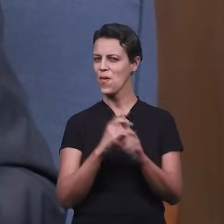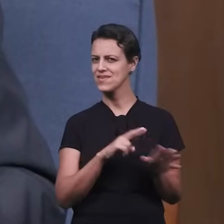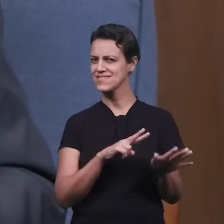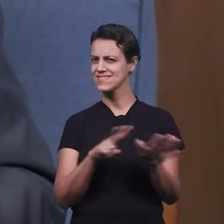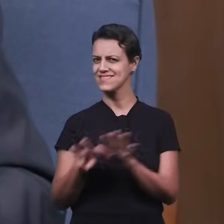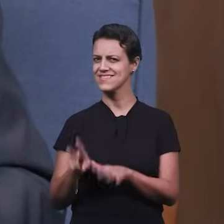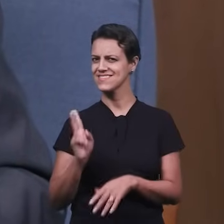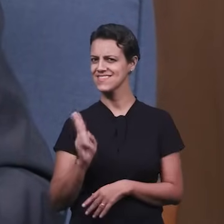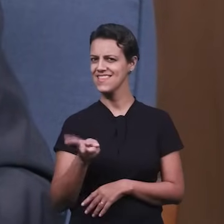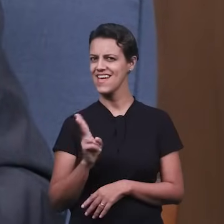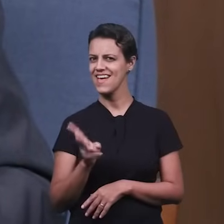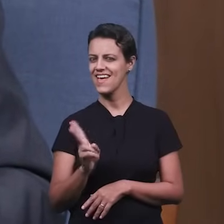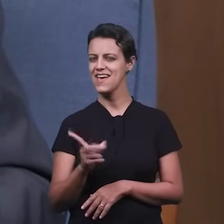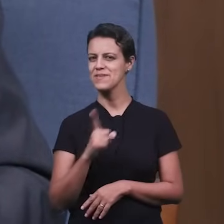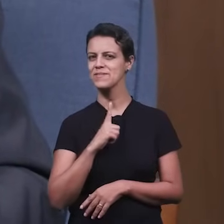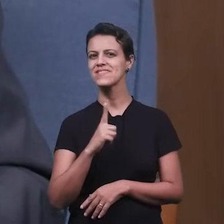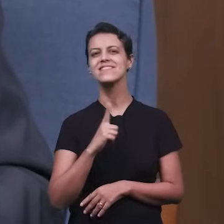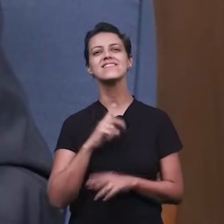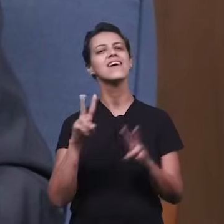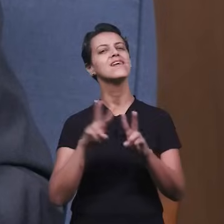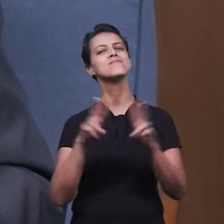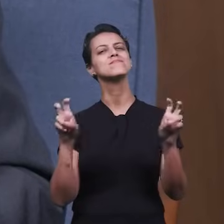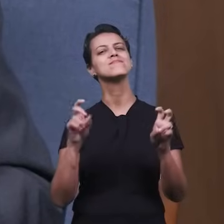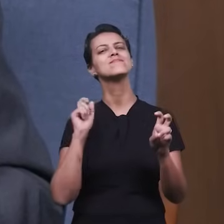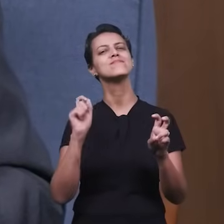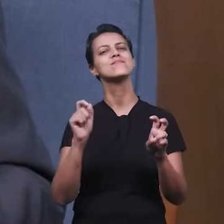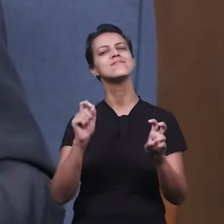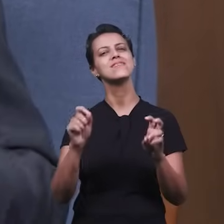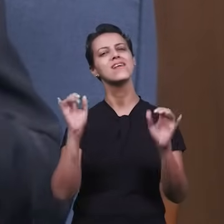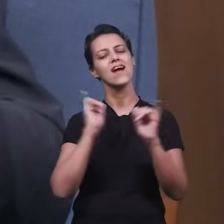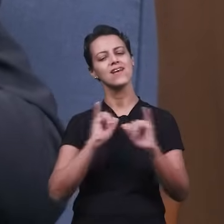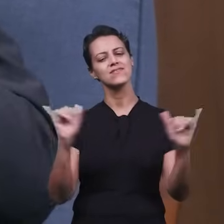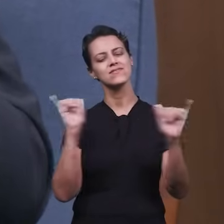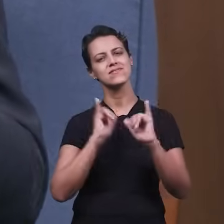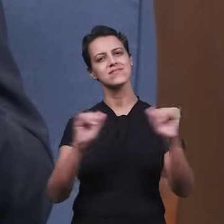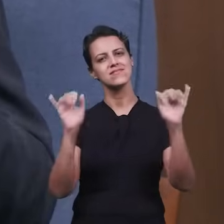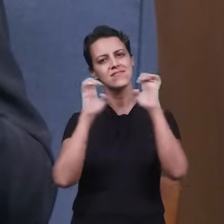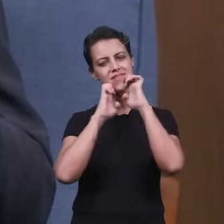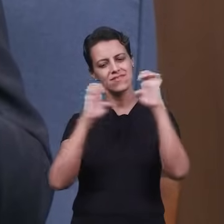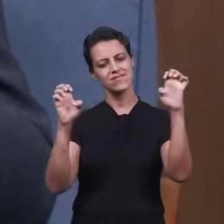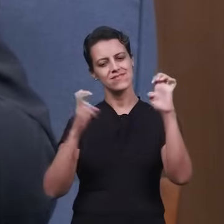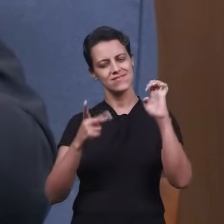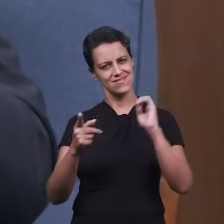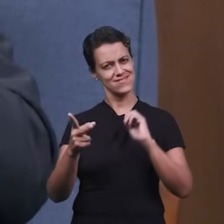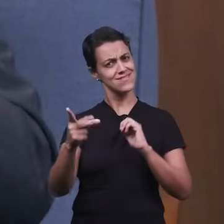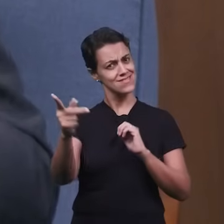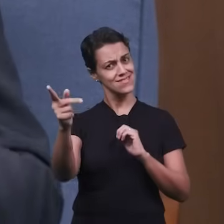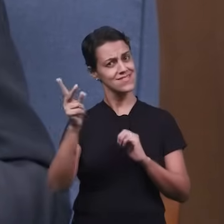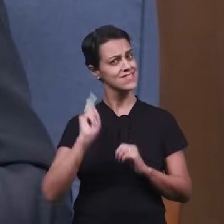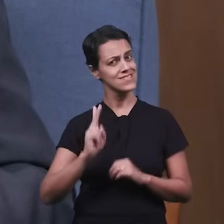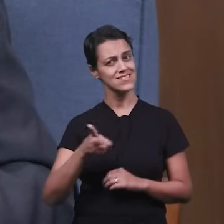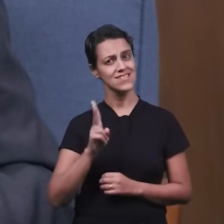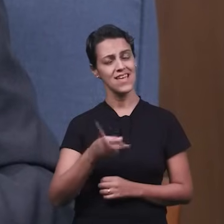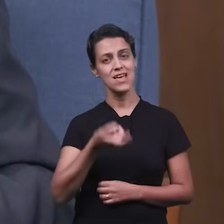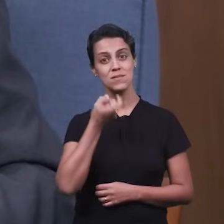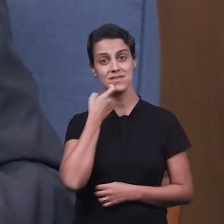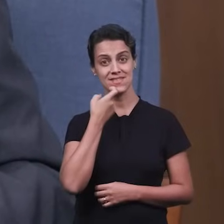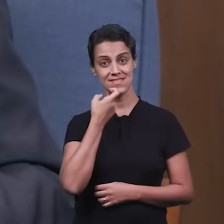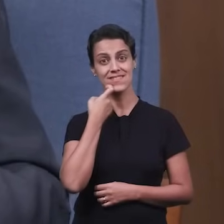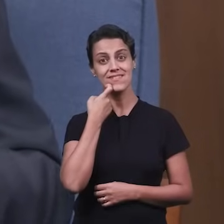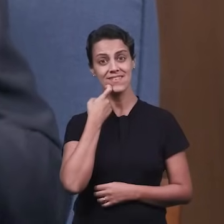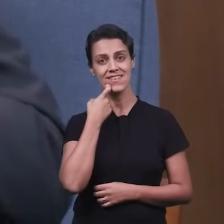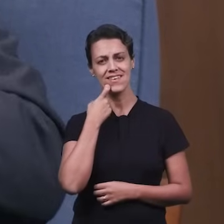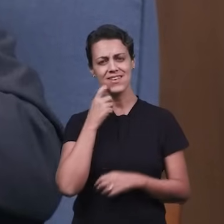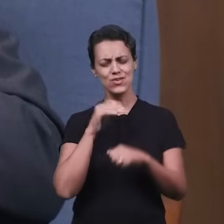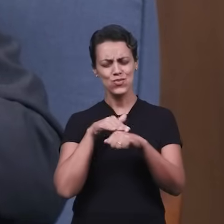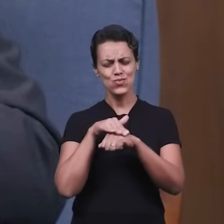nós temos, o programa Anunciando o Evangelho Eterno. O programa inédito vai ao ar todas as sextas-feiras,